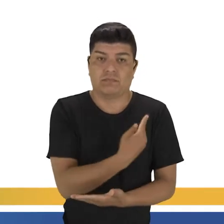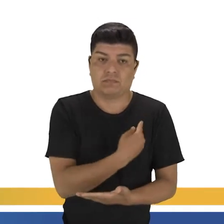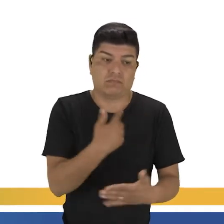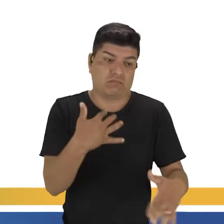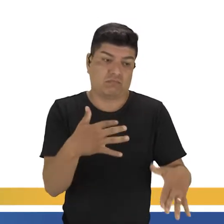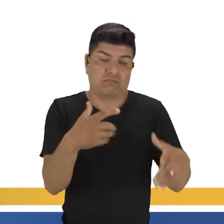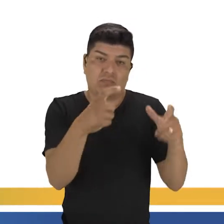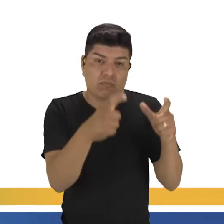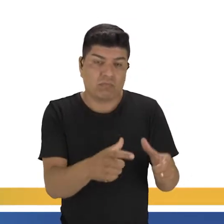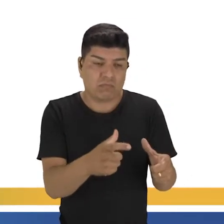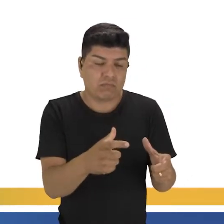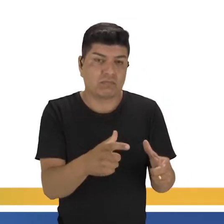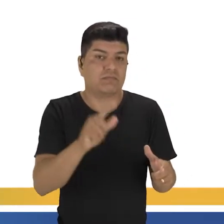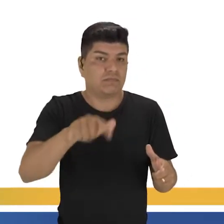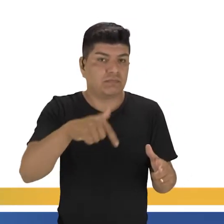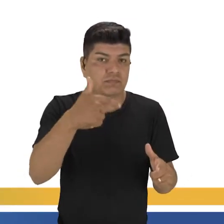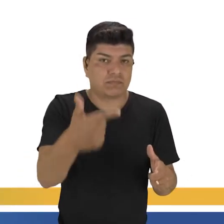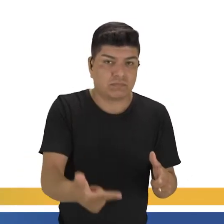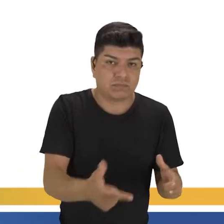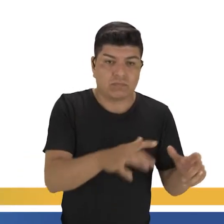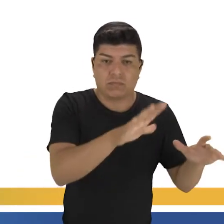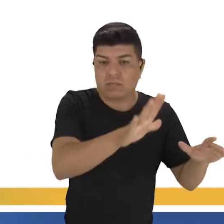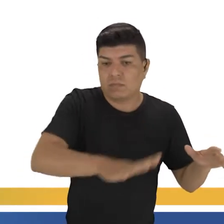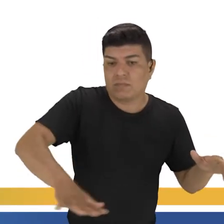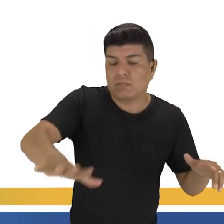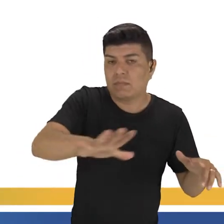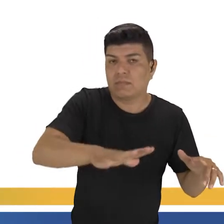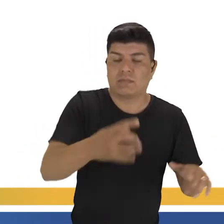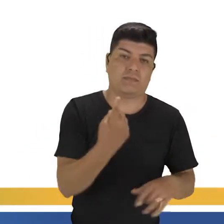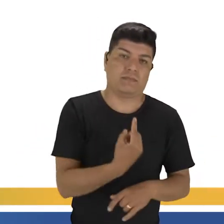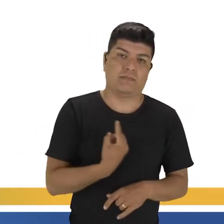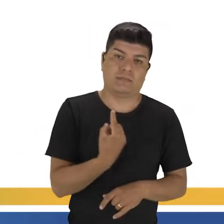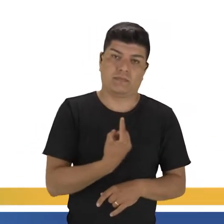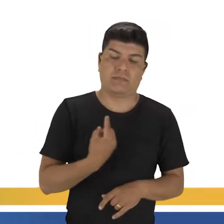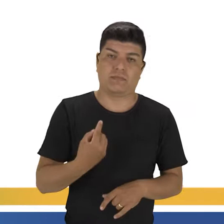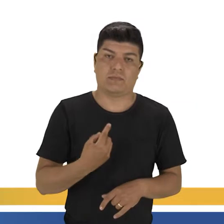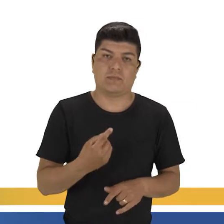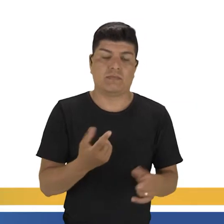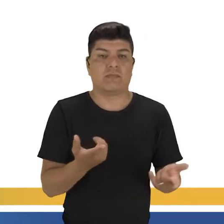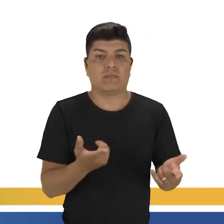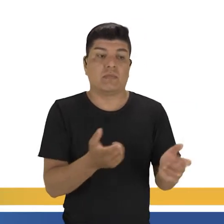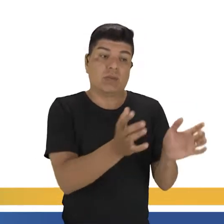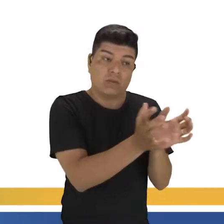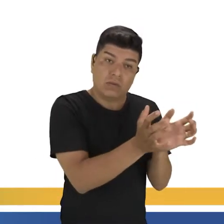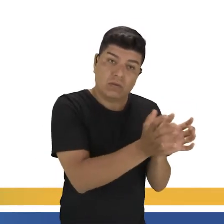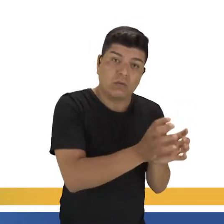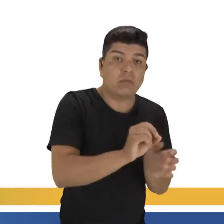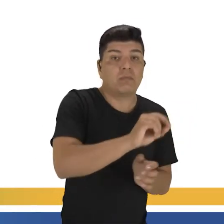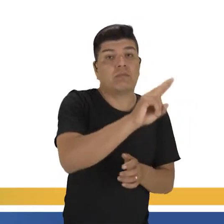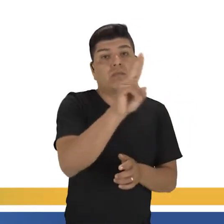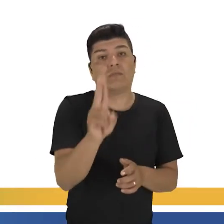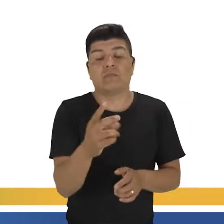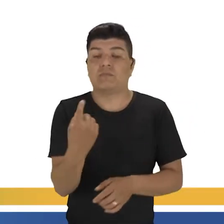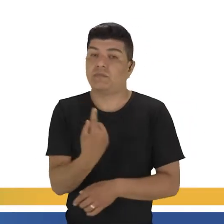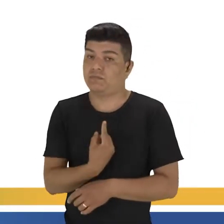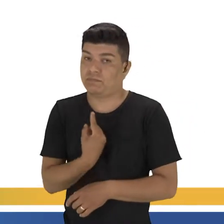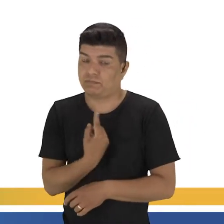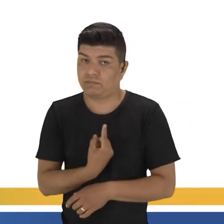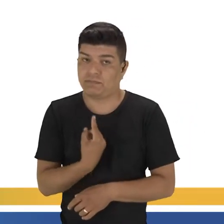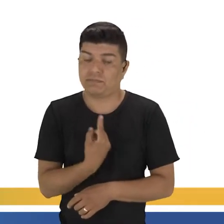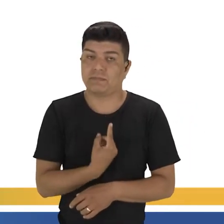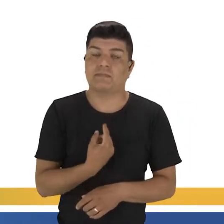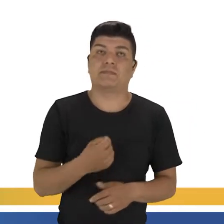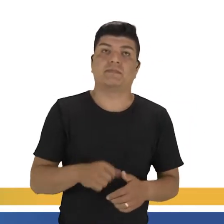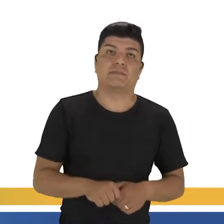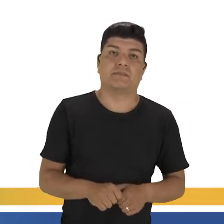outro princípio, no espaço geral e individual. Então você pode se mover de forma coletiva ou de forma